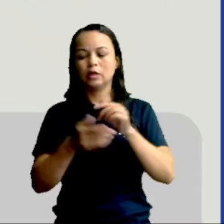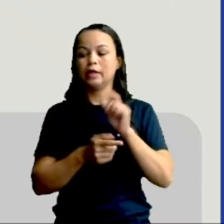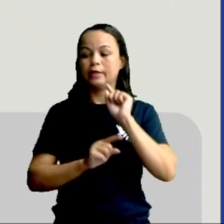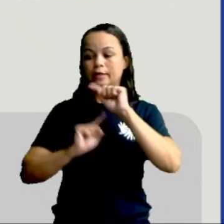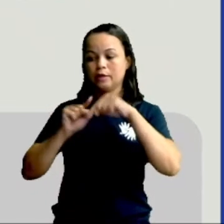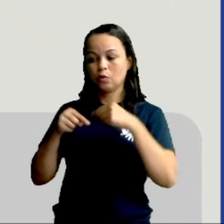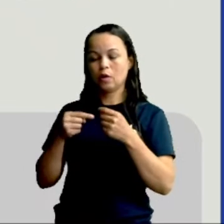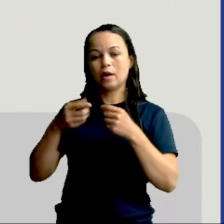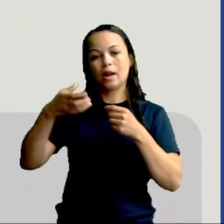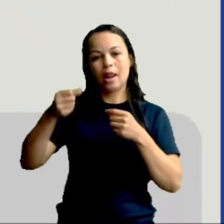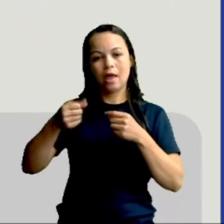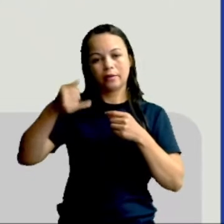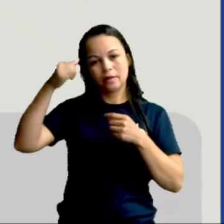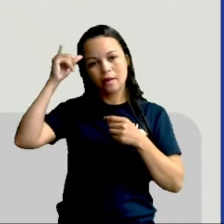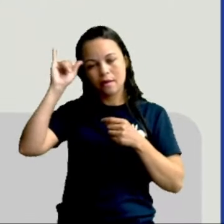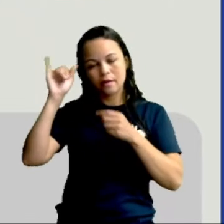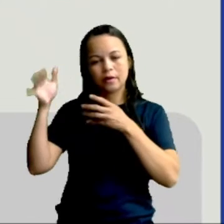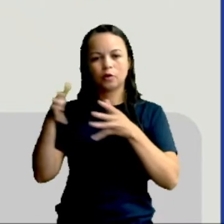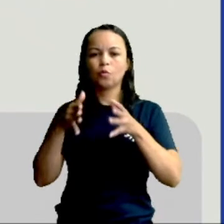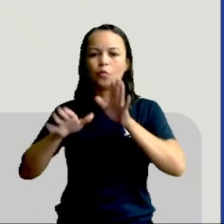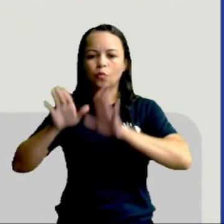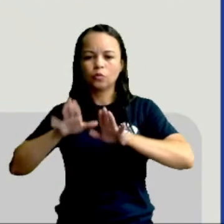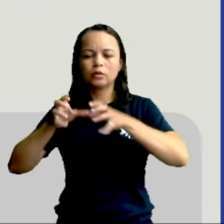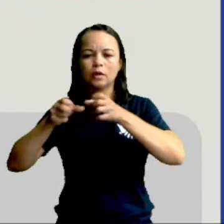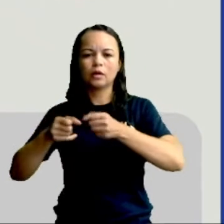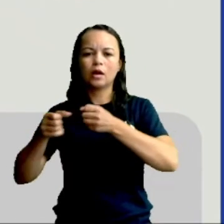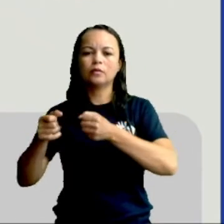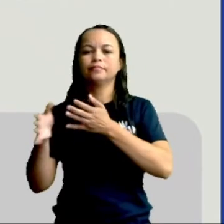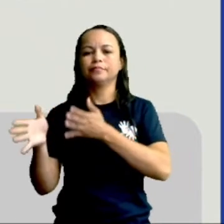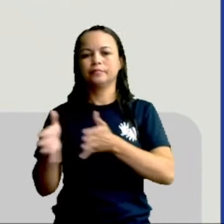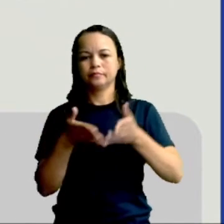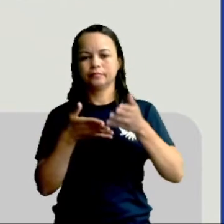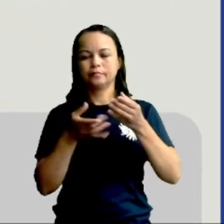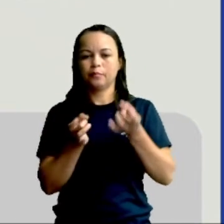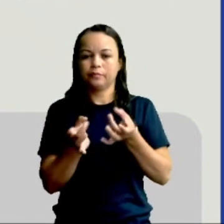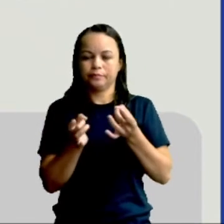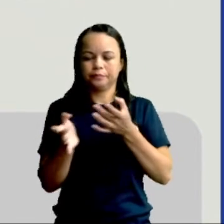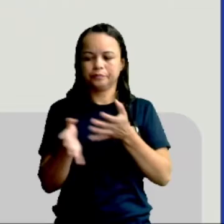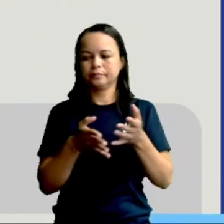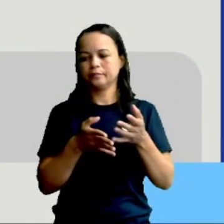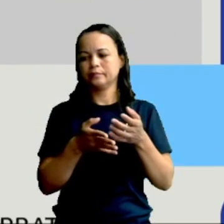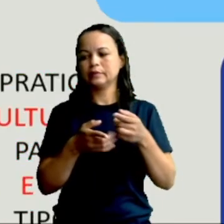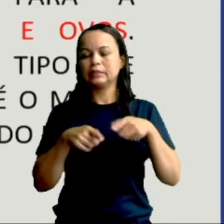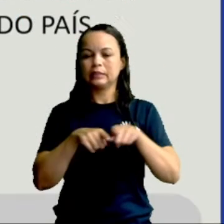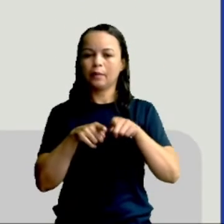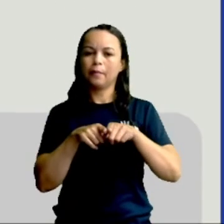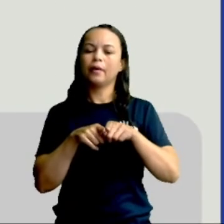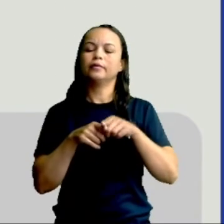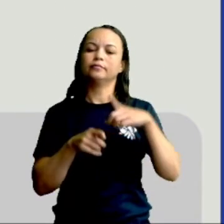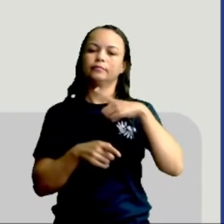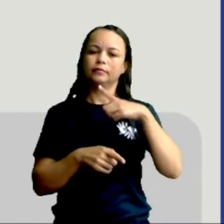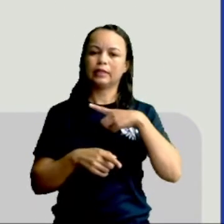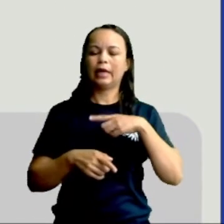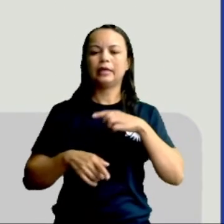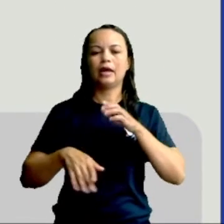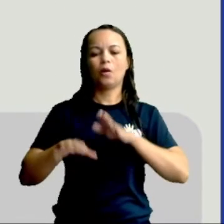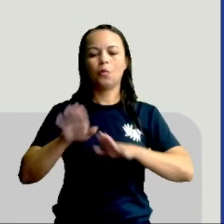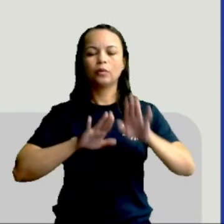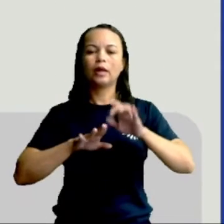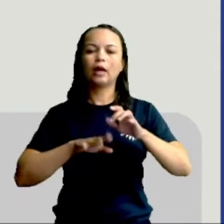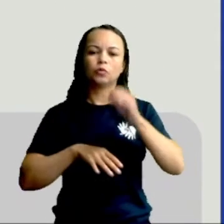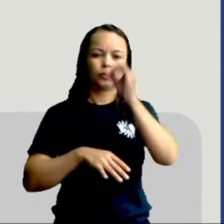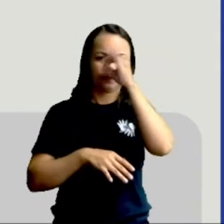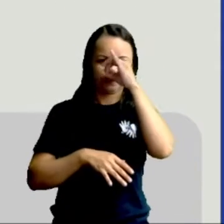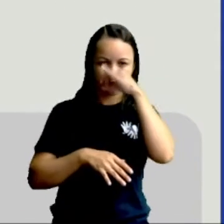Além da criação do gado bovino, é desenvolvida a criação de suínos na região sudeste. Vamos ter